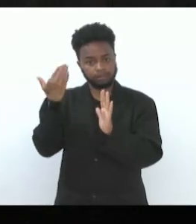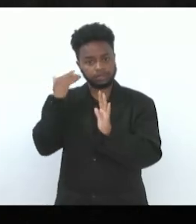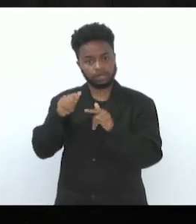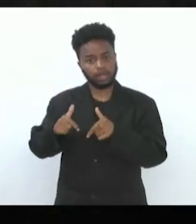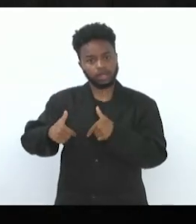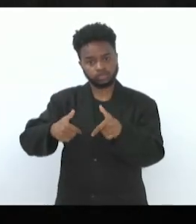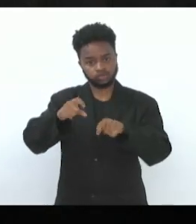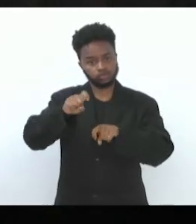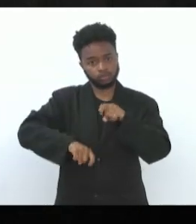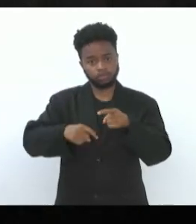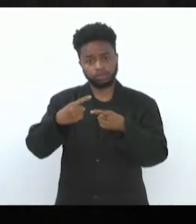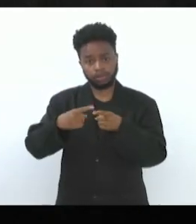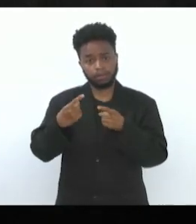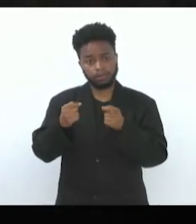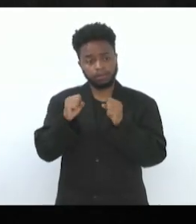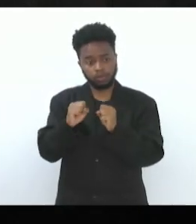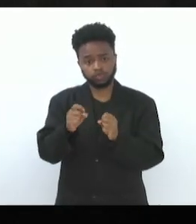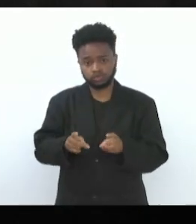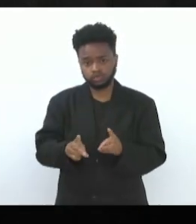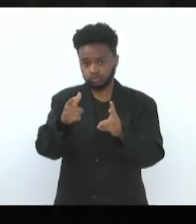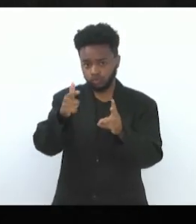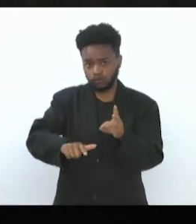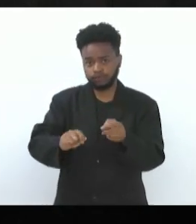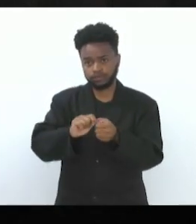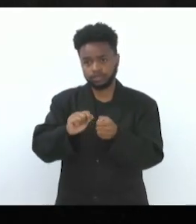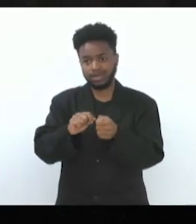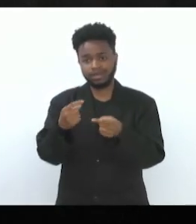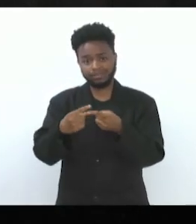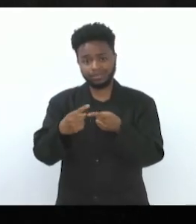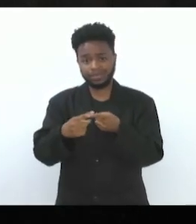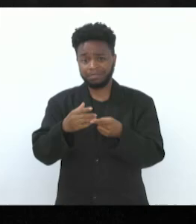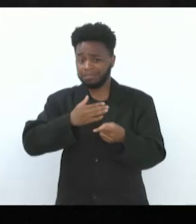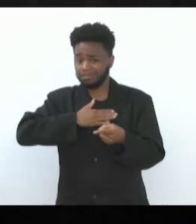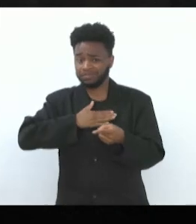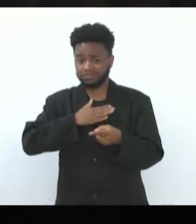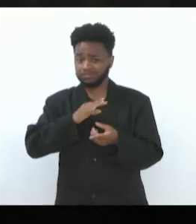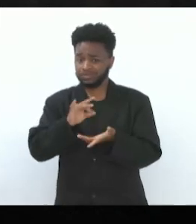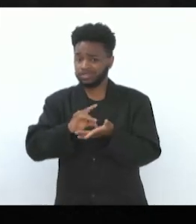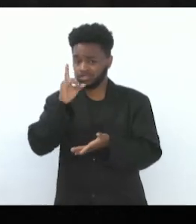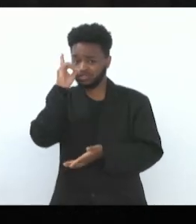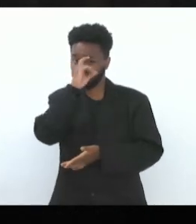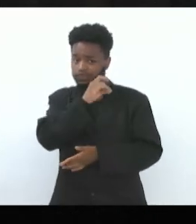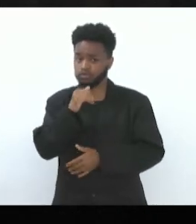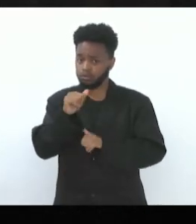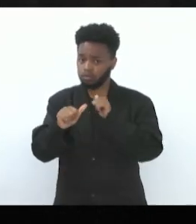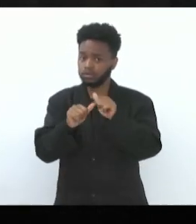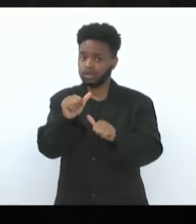pode voltar a ser. Mas ressocialização, para mim, é muito difícil no país que nós vivemos hoje.